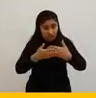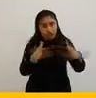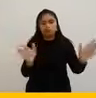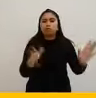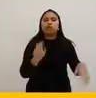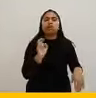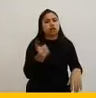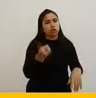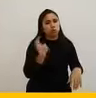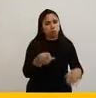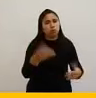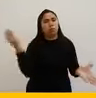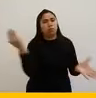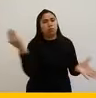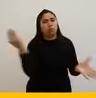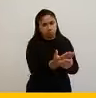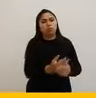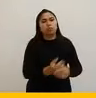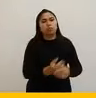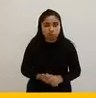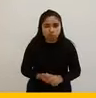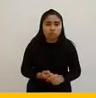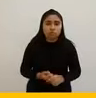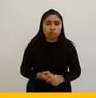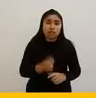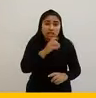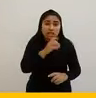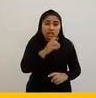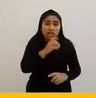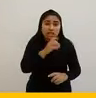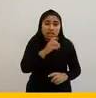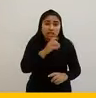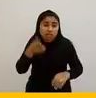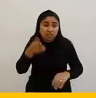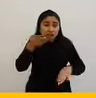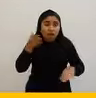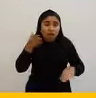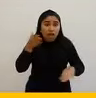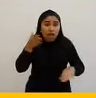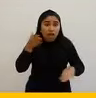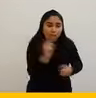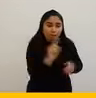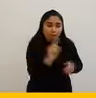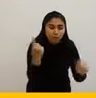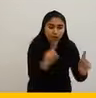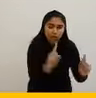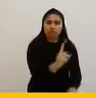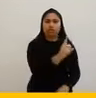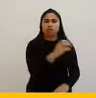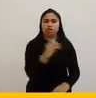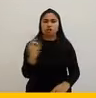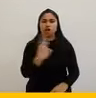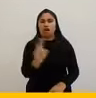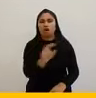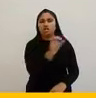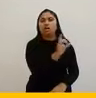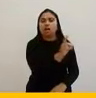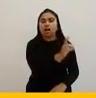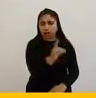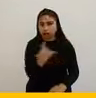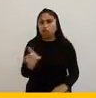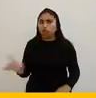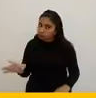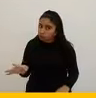multa. E R$ 100 por pessoa que esteja nesses estabelecimentos, tidos como essenciais ou abertos